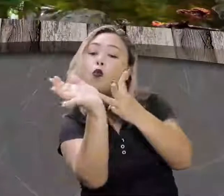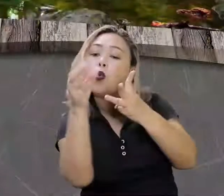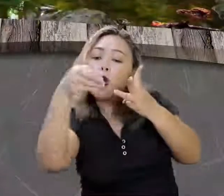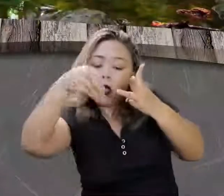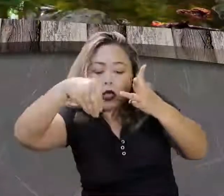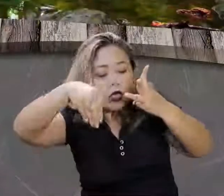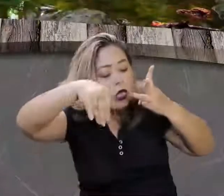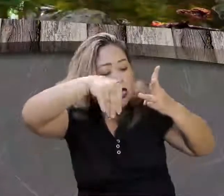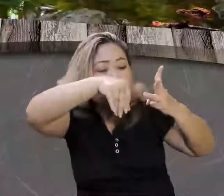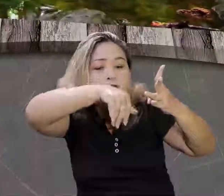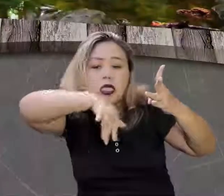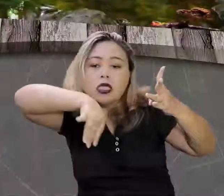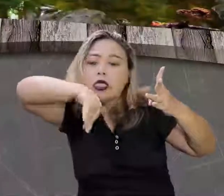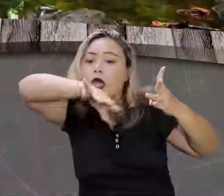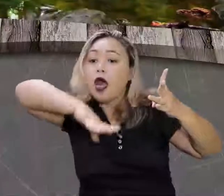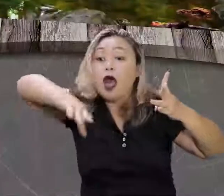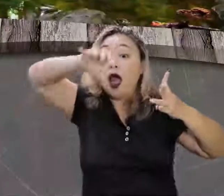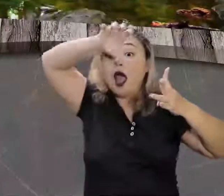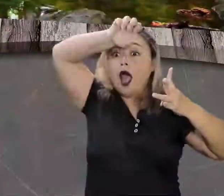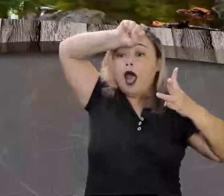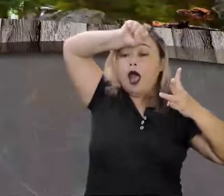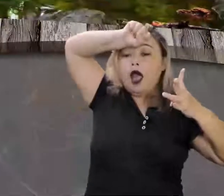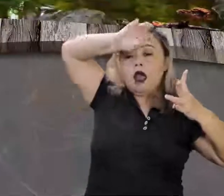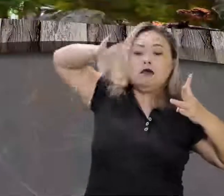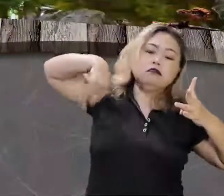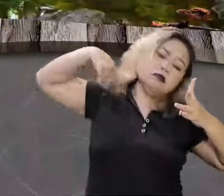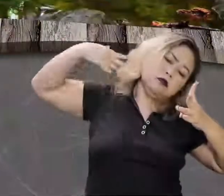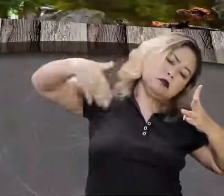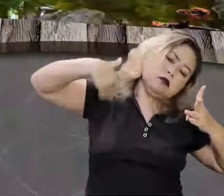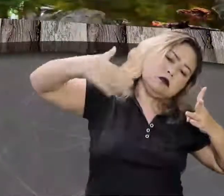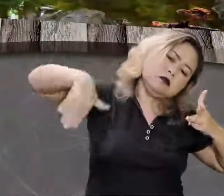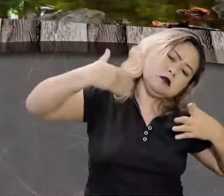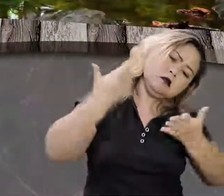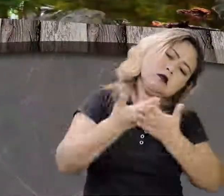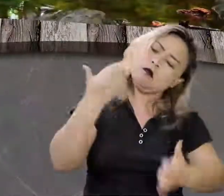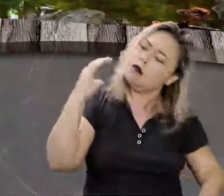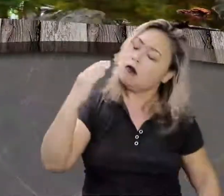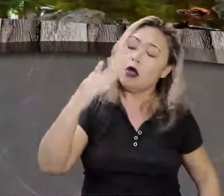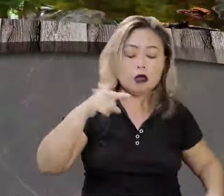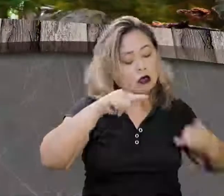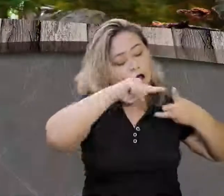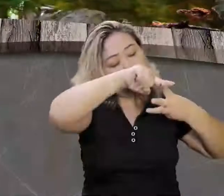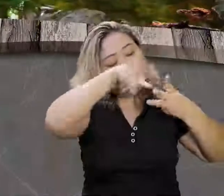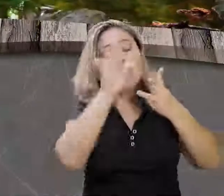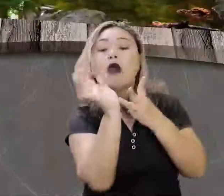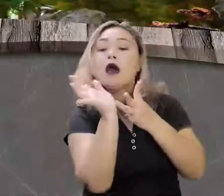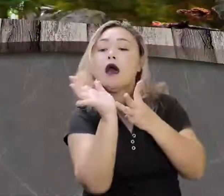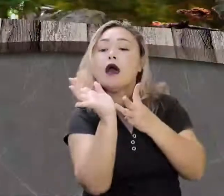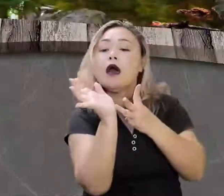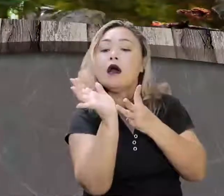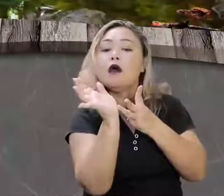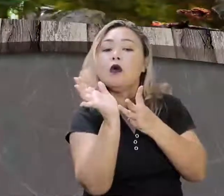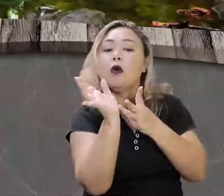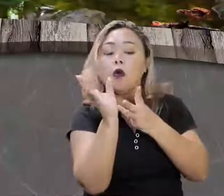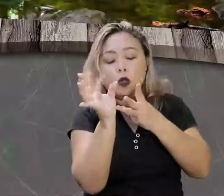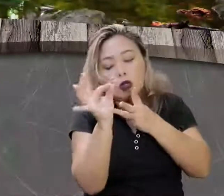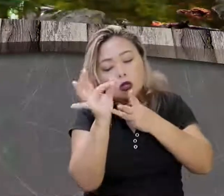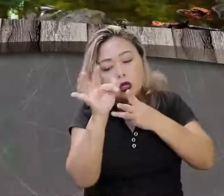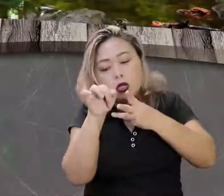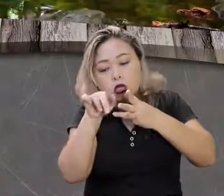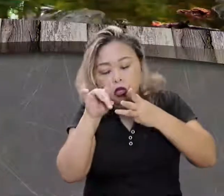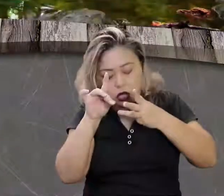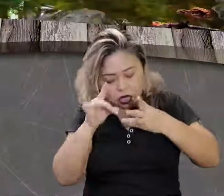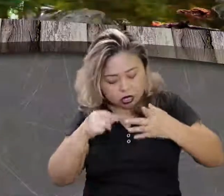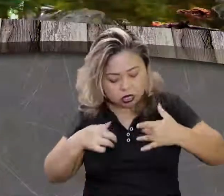decompositores, que a gente aprende desde o início, quando você começa a estudar ciências, que os decompositores são quem? Os fungos e